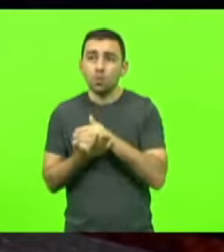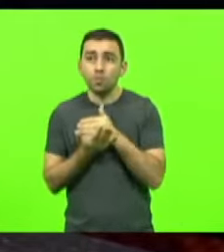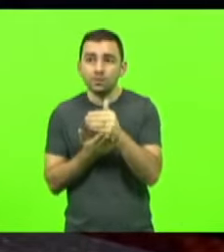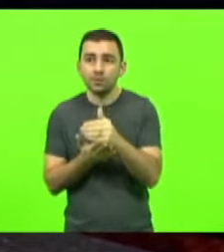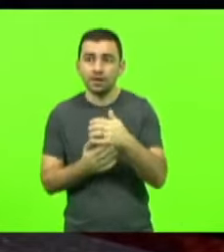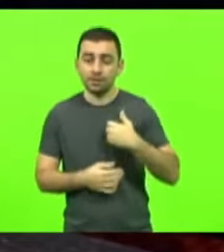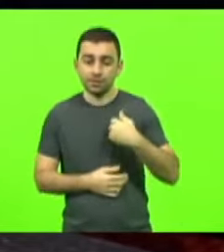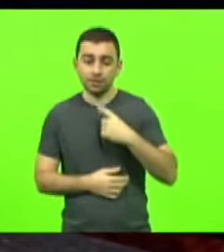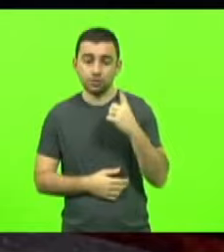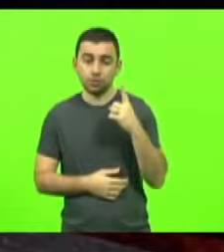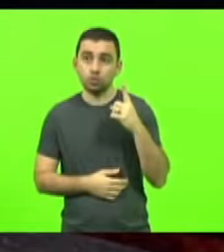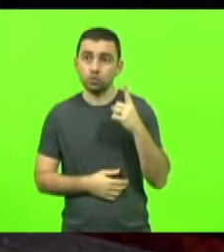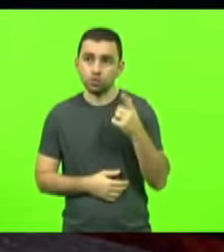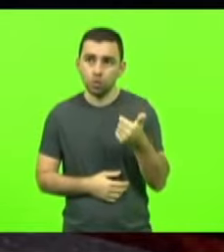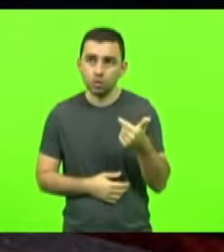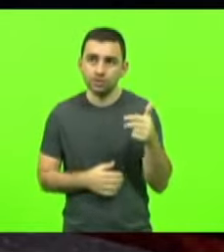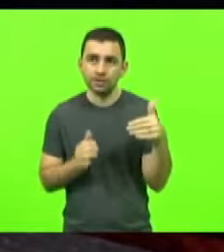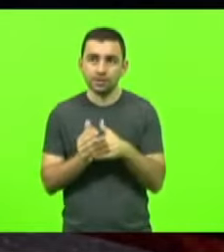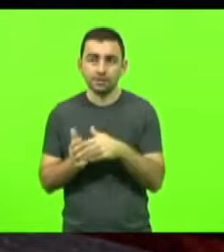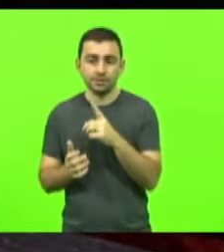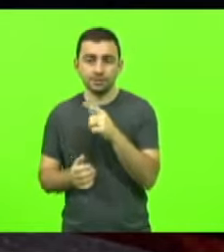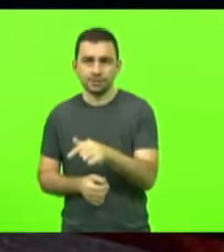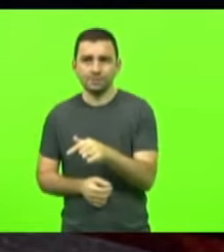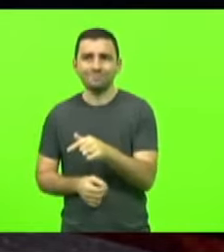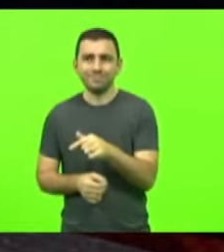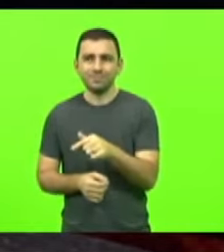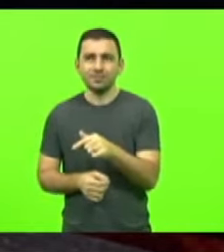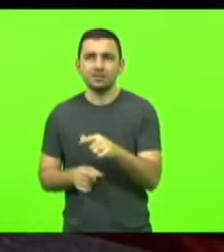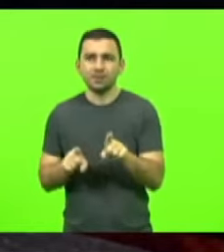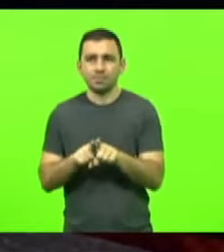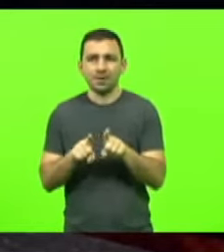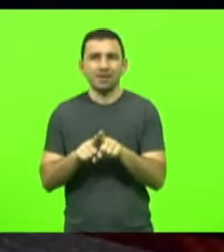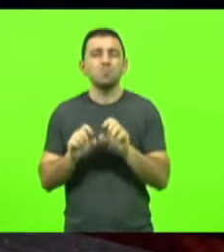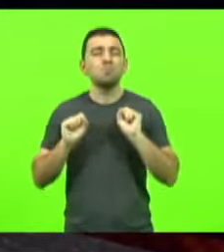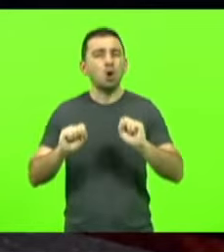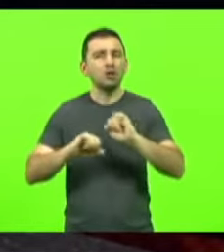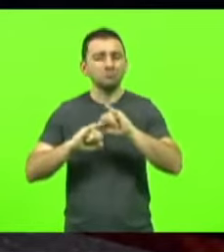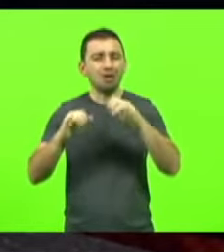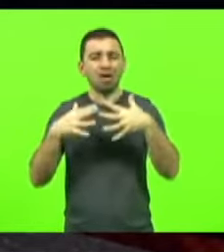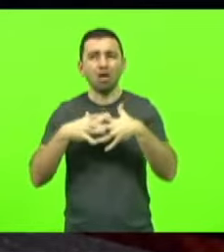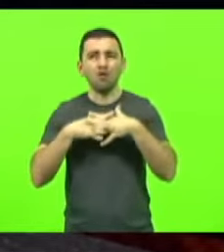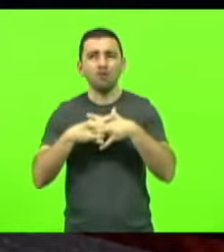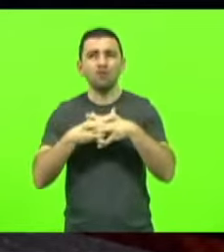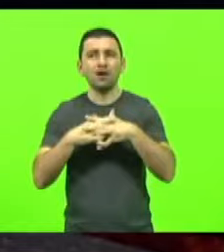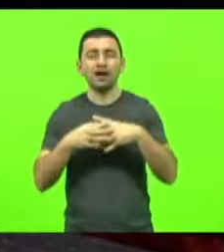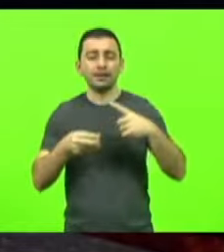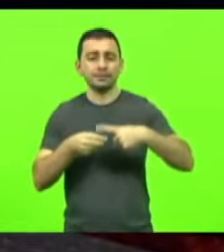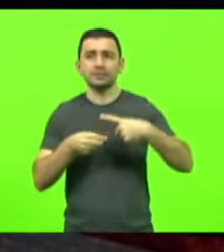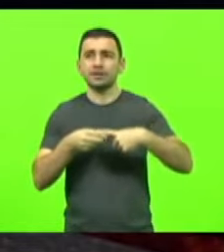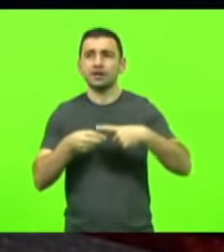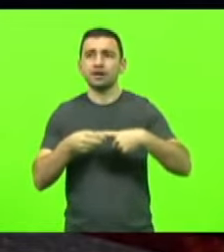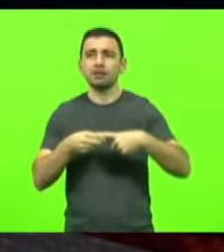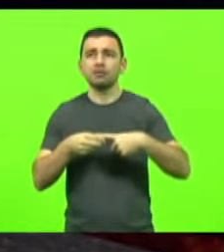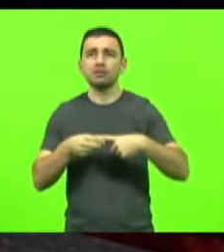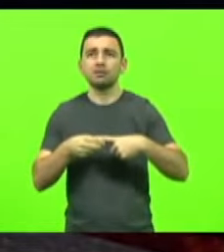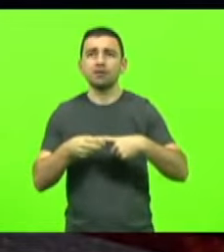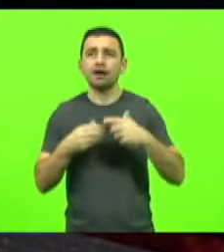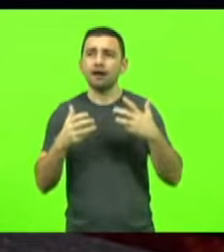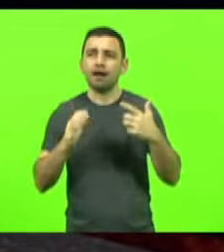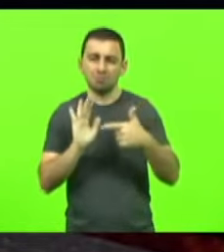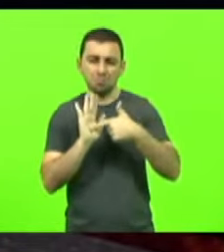12 a 17 anos. Inclusive, uma forma de confundir a população, às vezes o município, no afã de querer